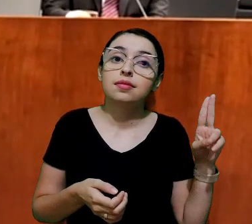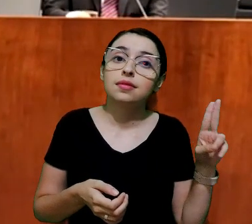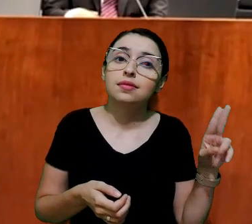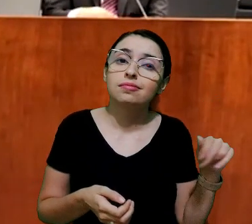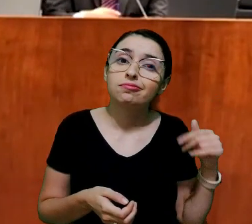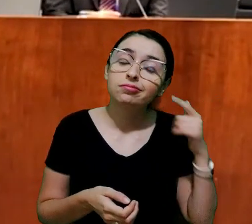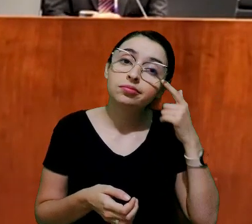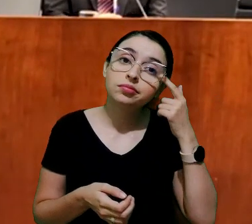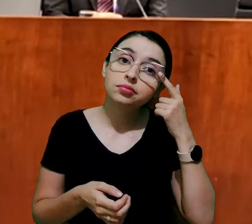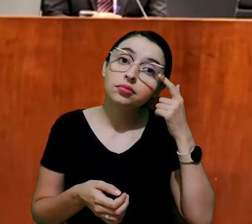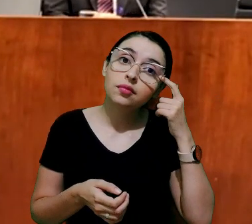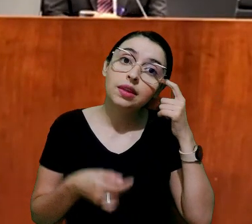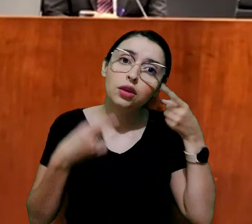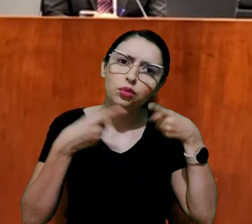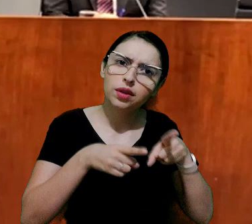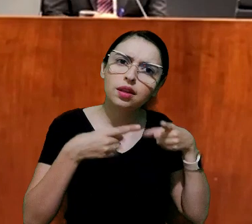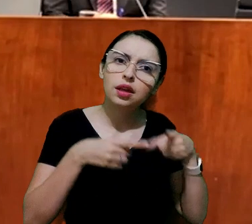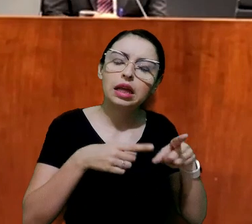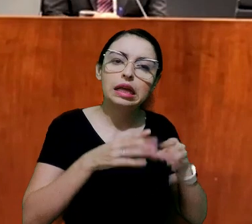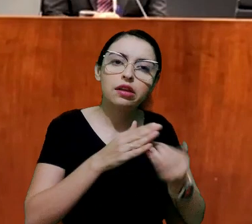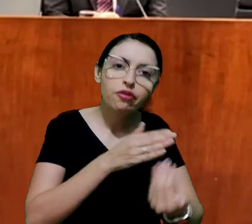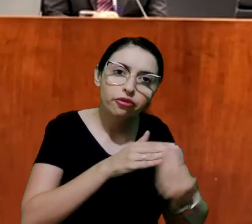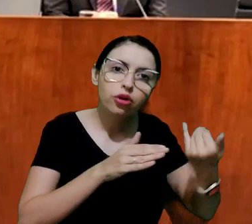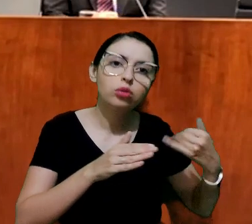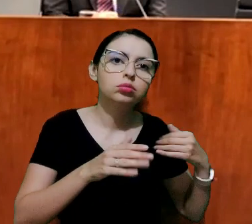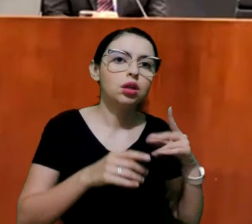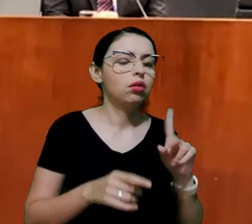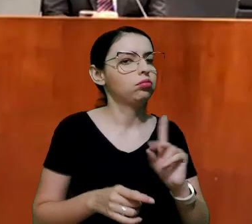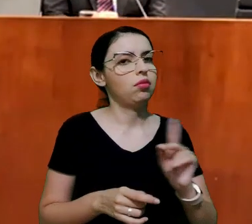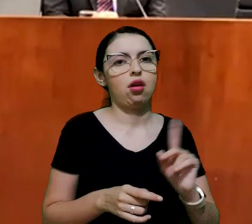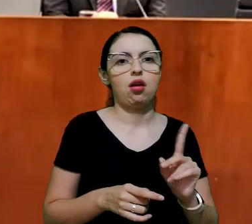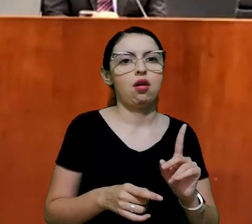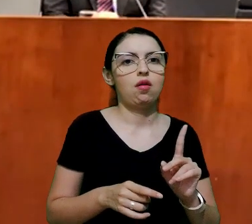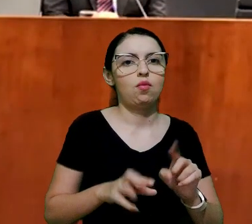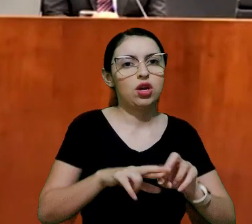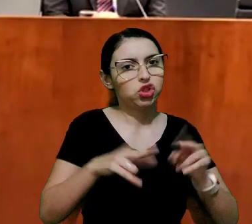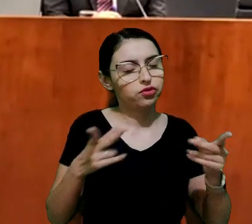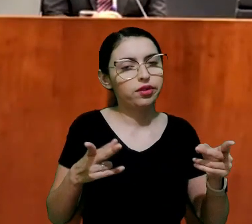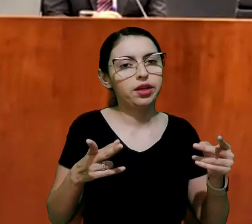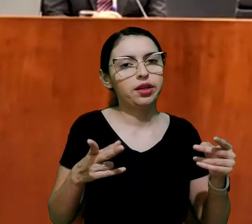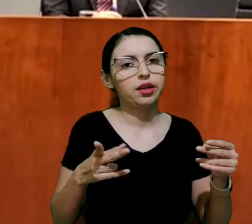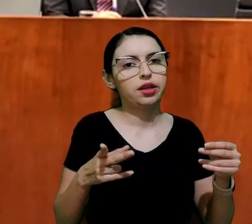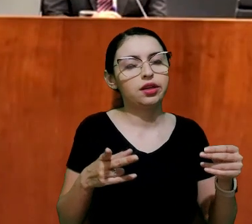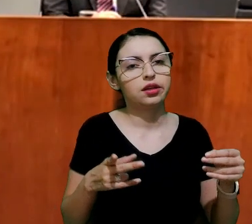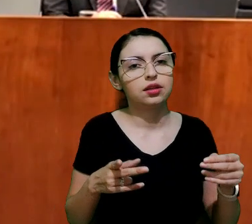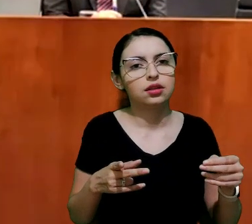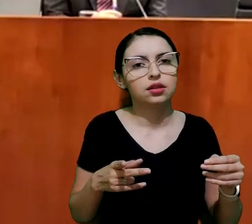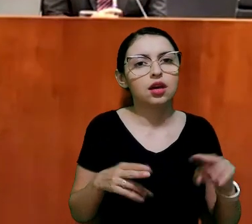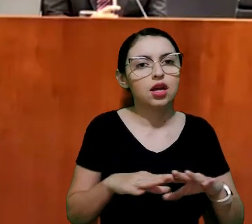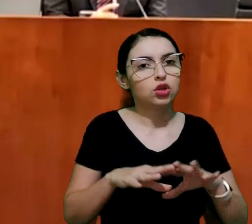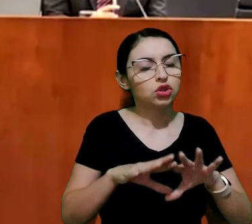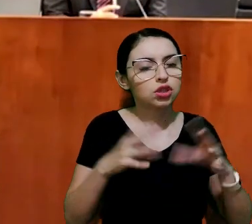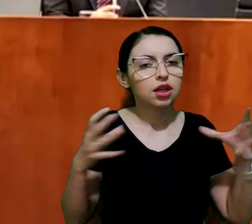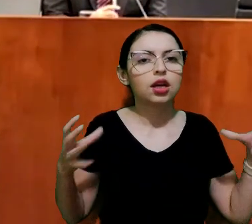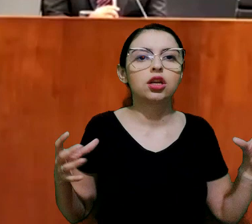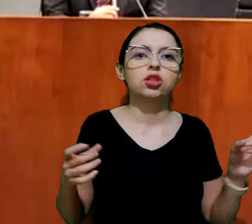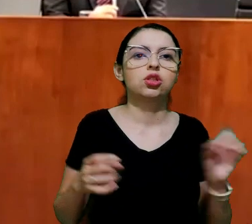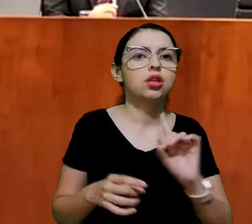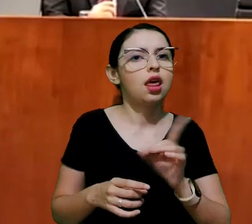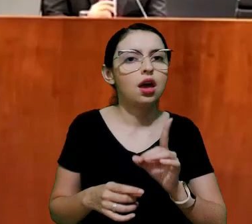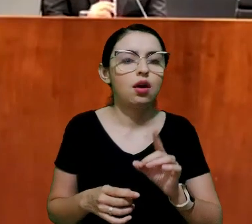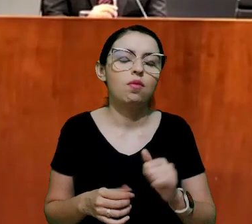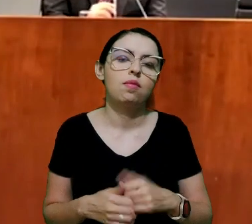questão. Ele se retrotraiu, ele disse, não é aqui que eu vou discutir isso, não é nessa repercussão geral, não foi objeto de repercussão